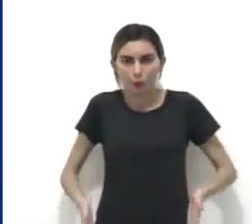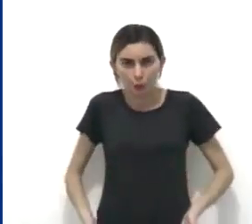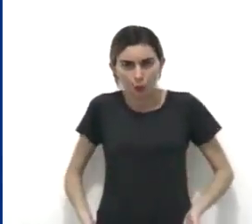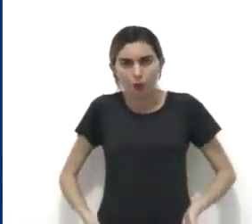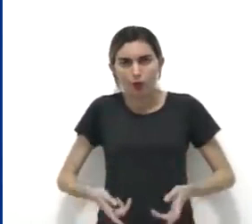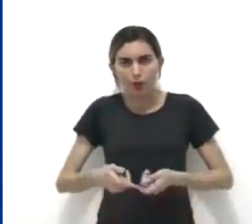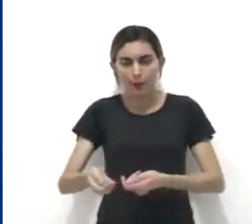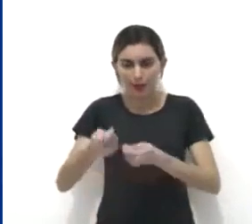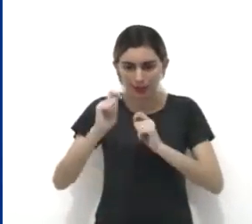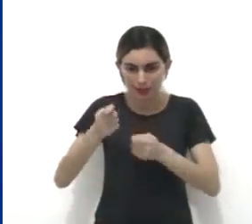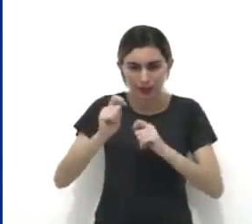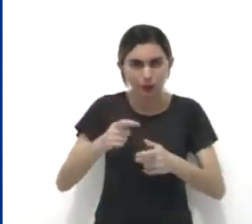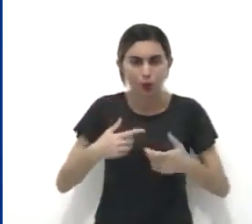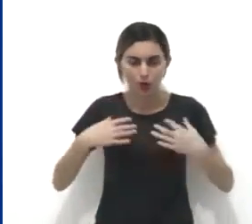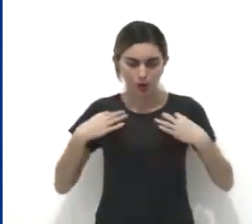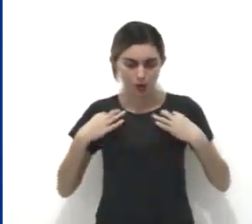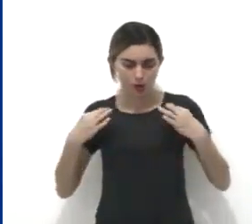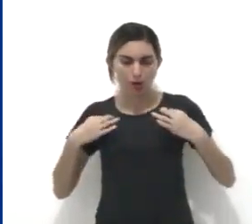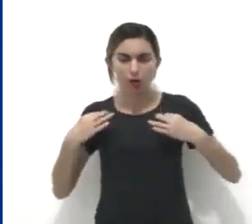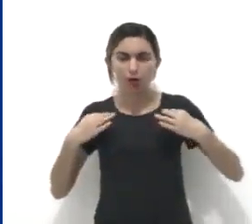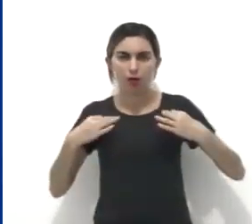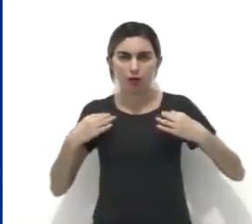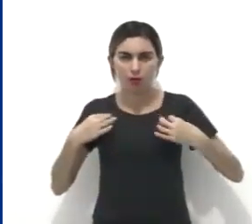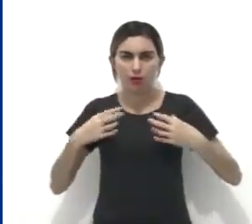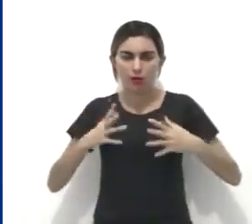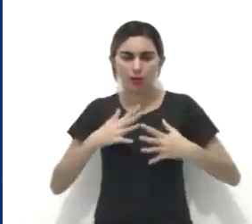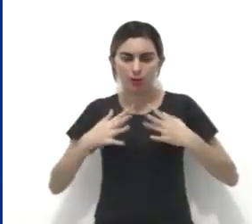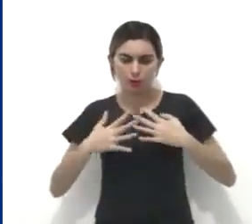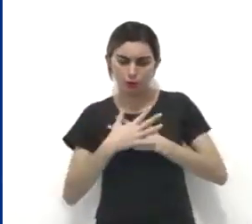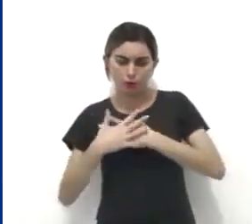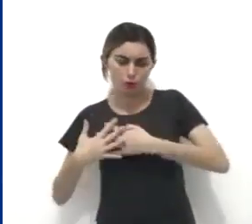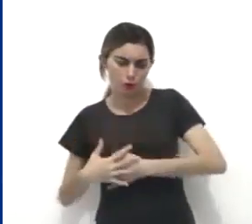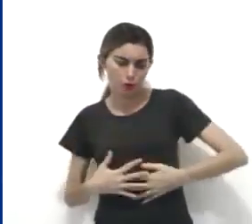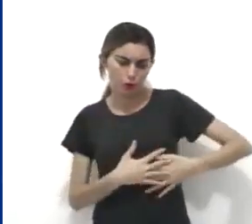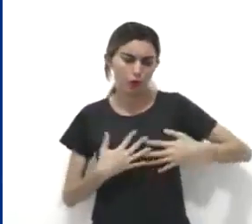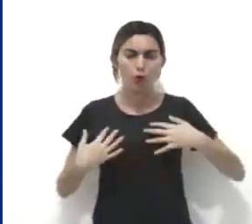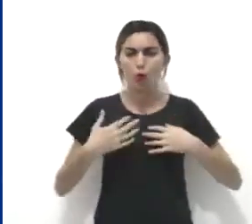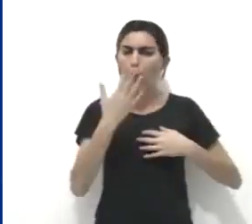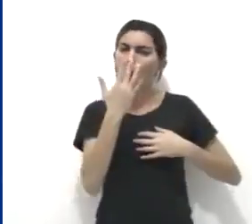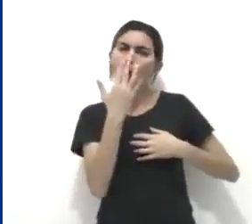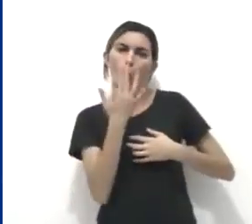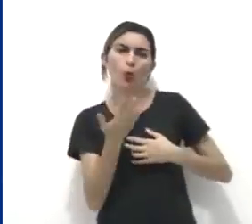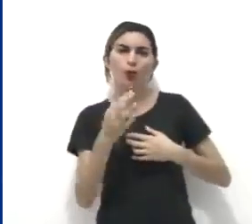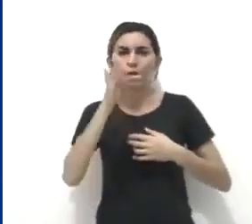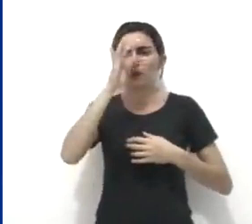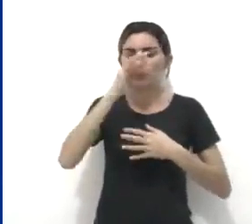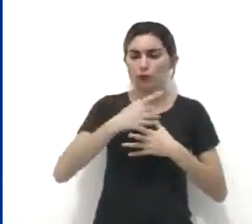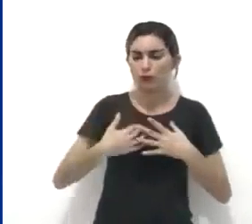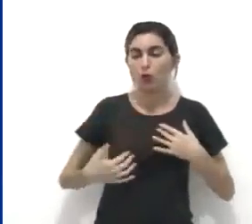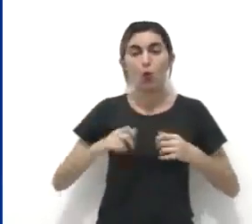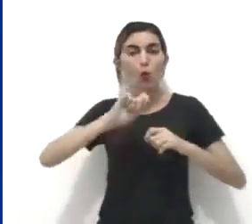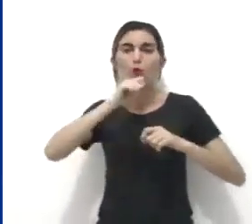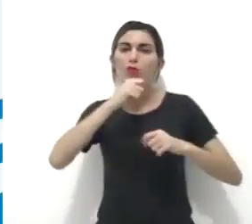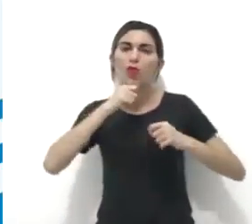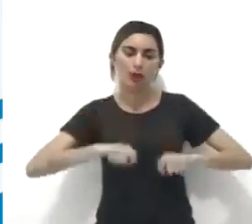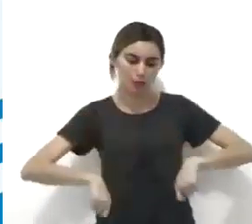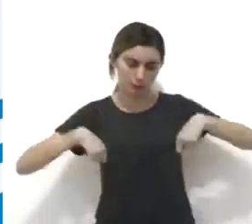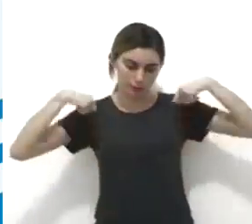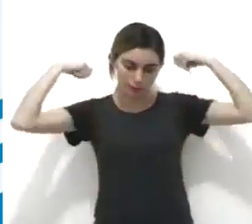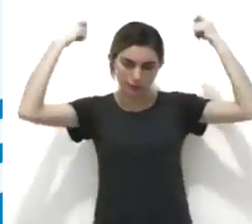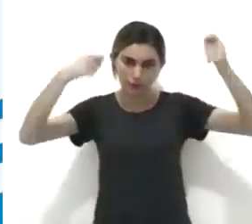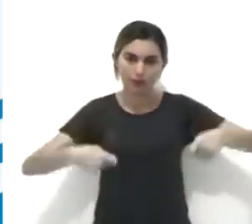de calça de pescador, as camisas normalmente estampadas ou coloridas ou sem camisa. Então,